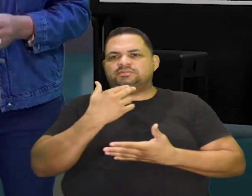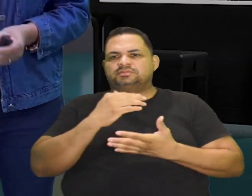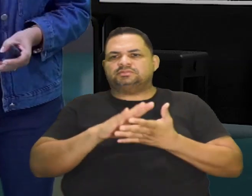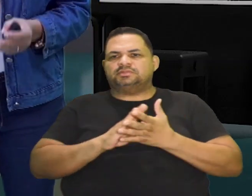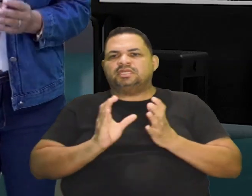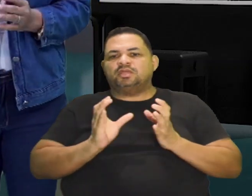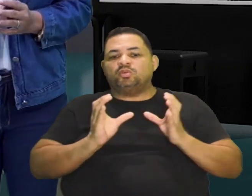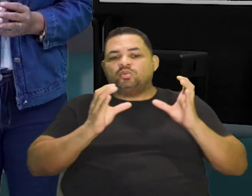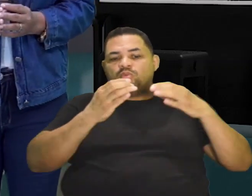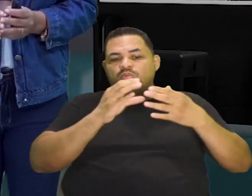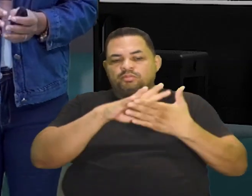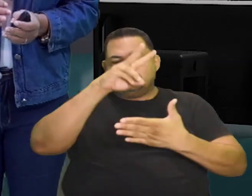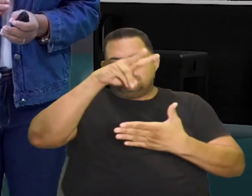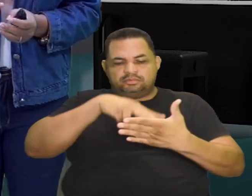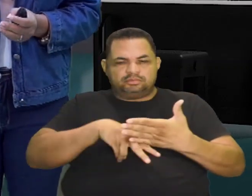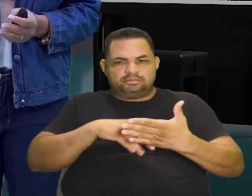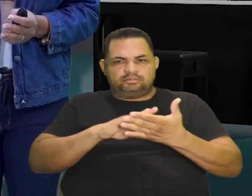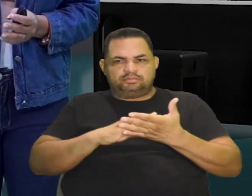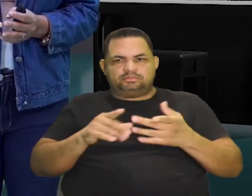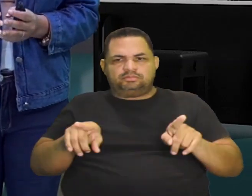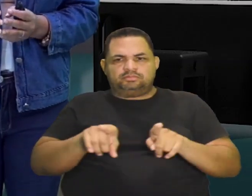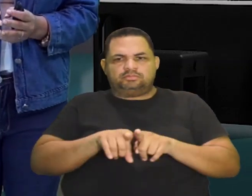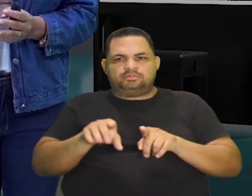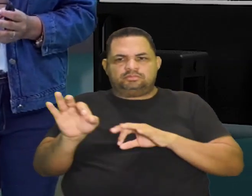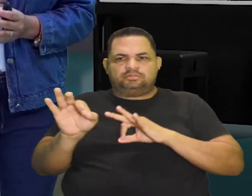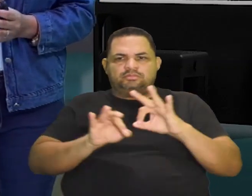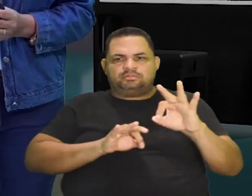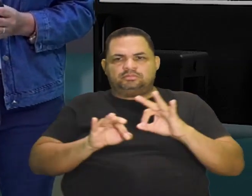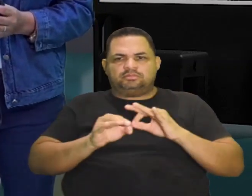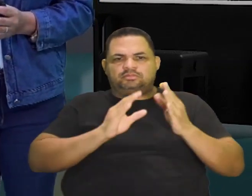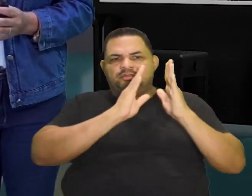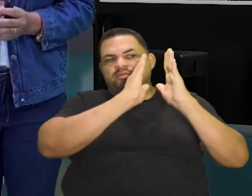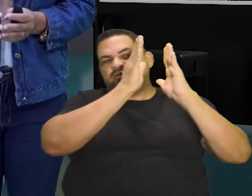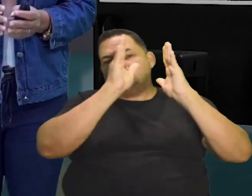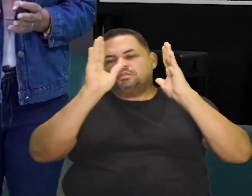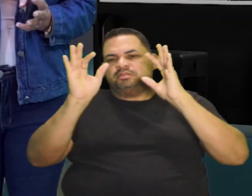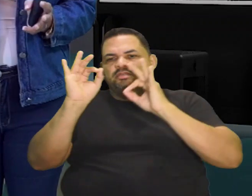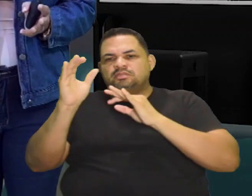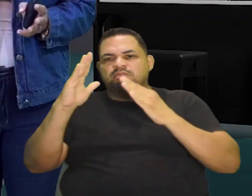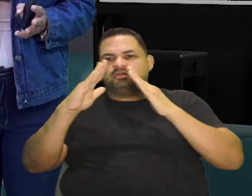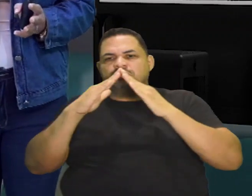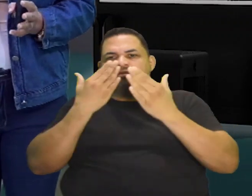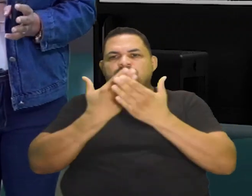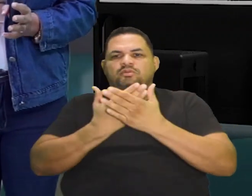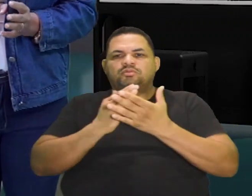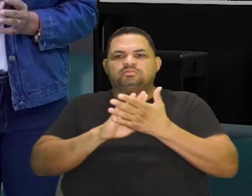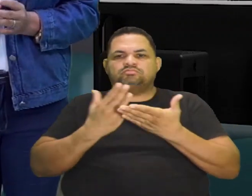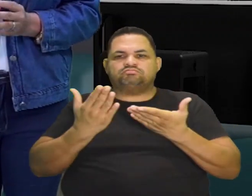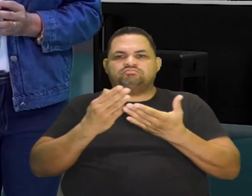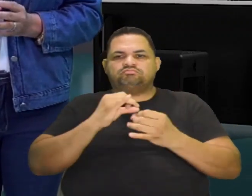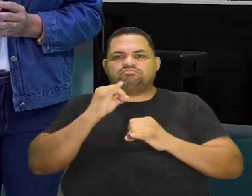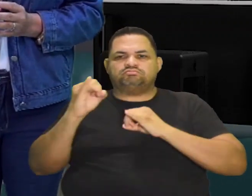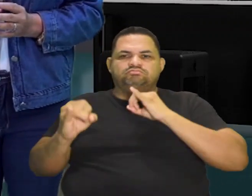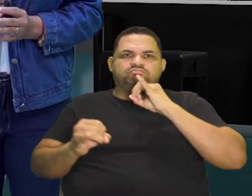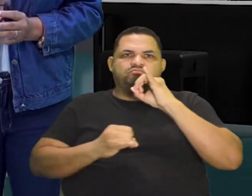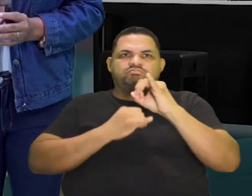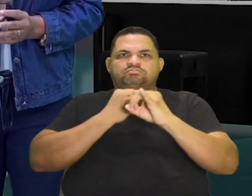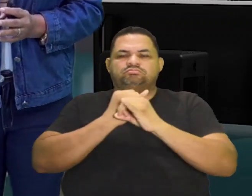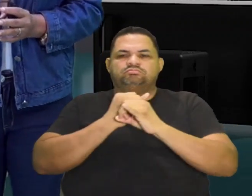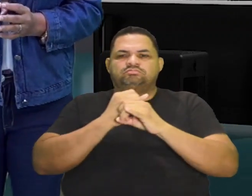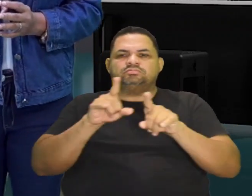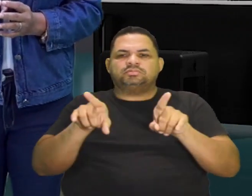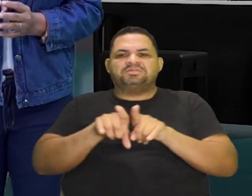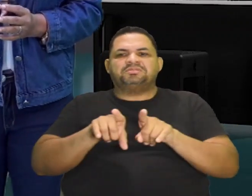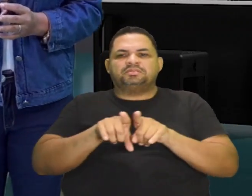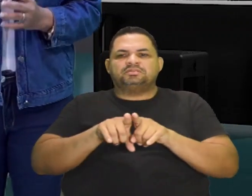professoras disponibilizam. Vocês podem estar criando aí a própria biblioteca na escola, né? Ou a biblioteca virtual. Hoje nós temos a biblioteca virtual, né?